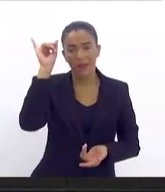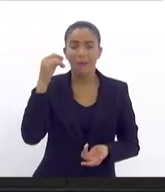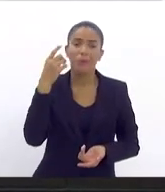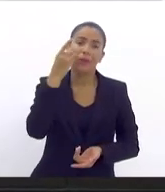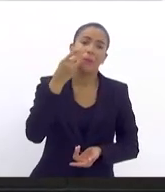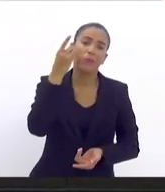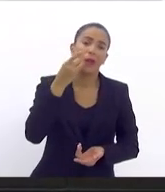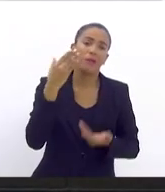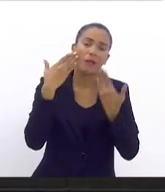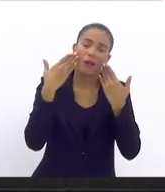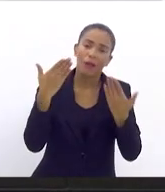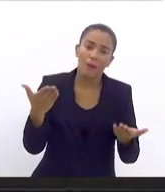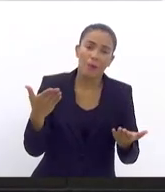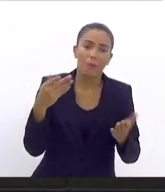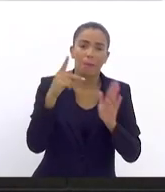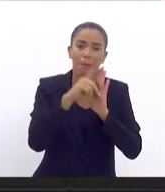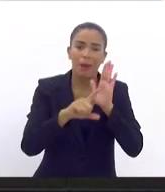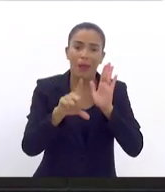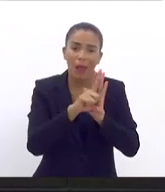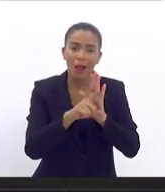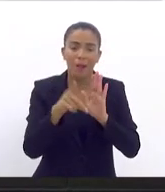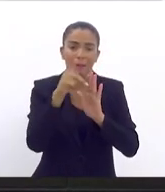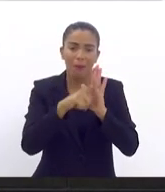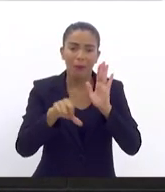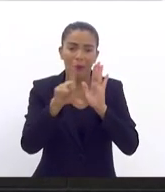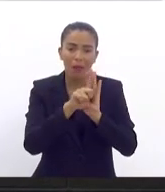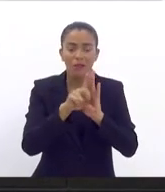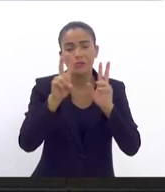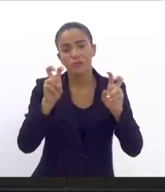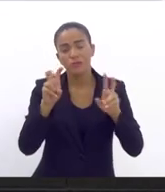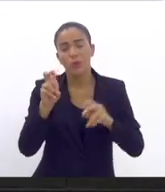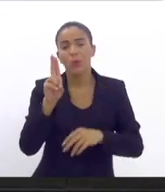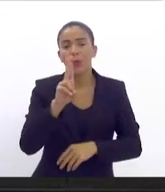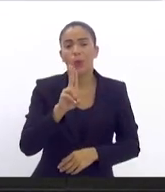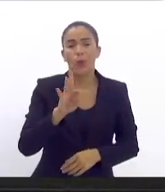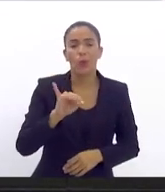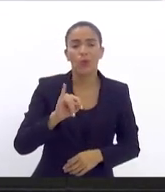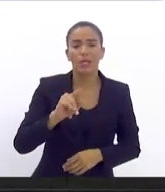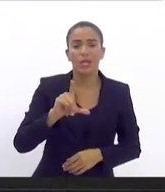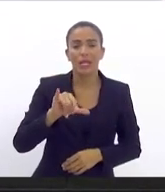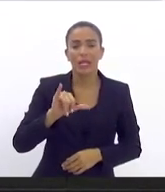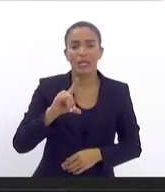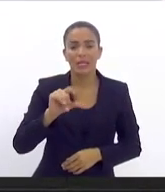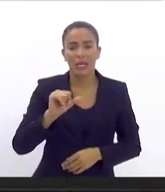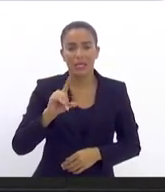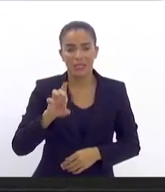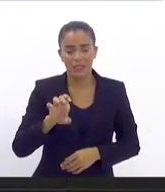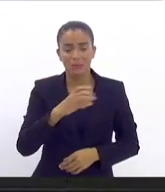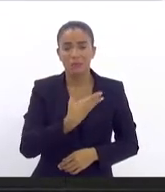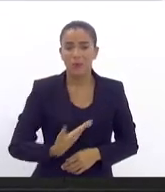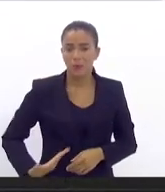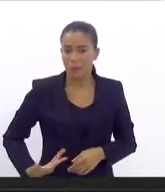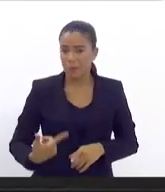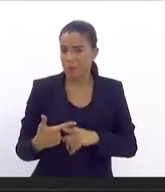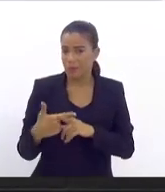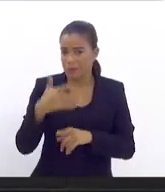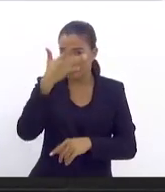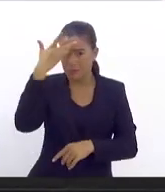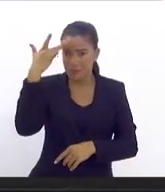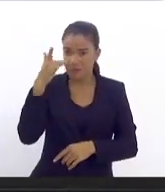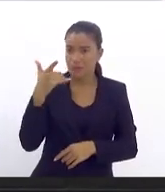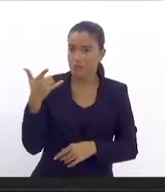que apresentam os PLs de declaração de utilidade pública e que, na prática, essas instituições que são beneficiadas com a